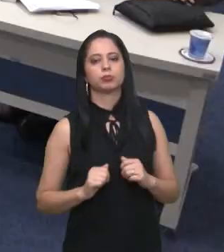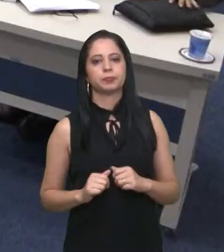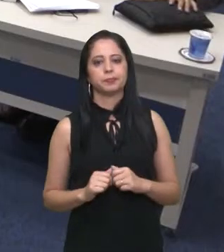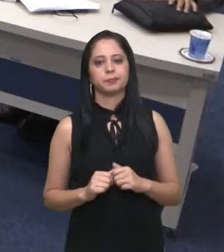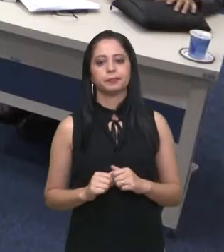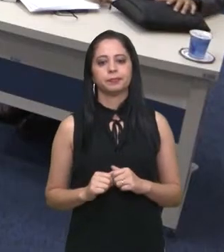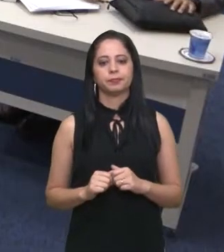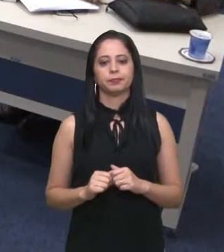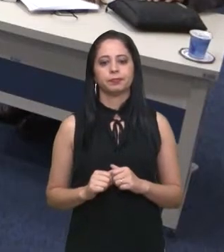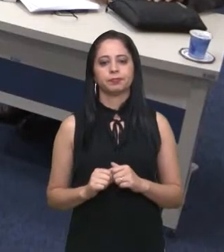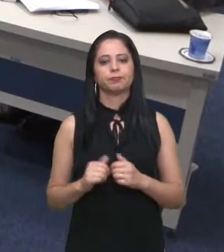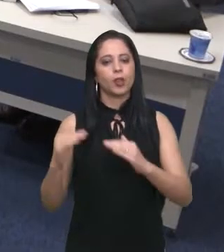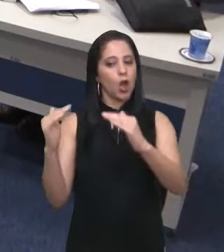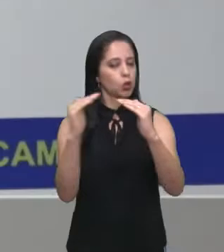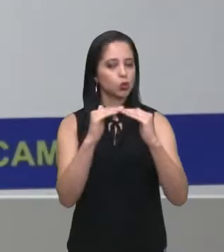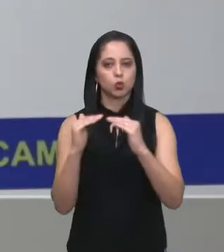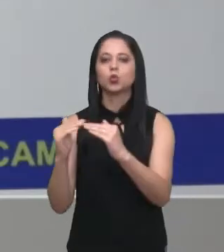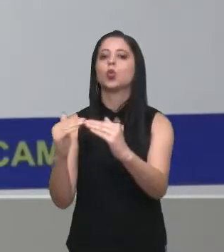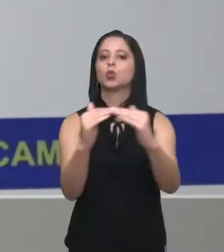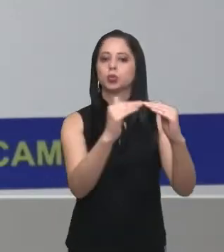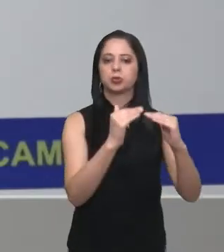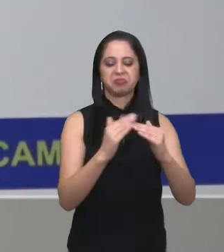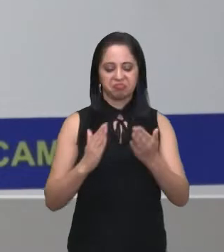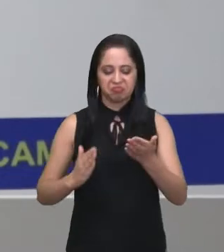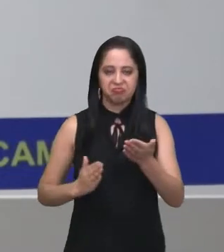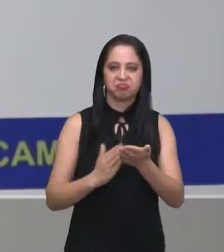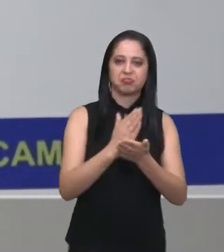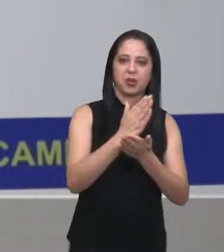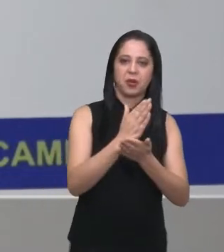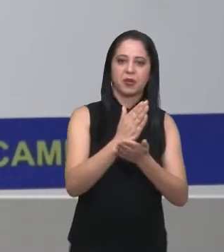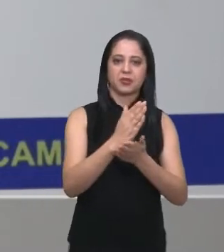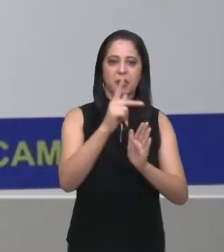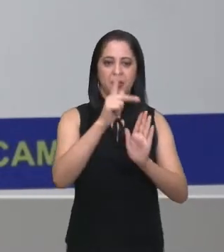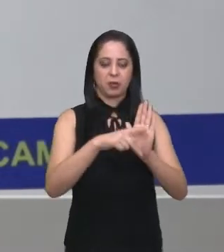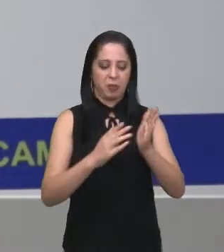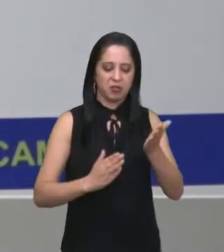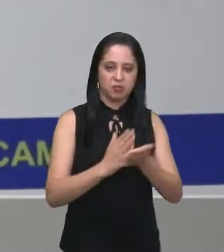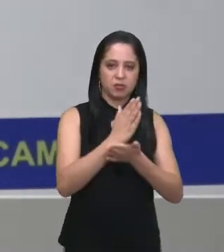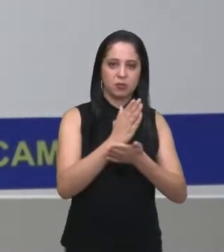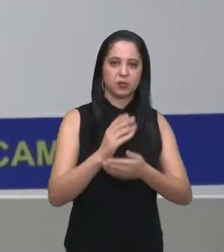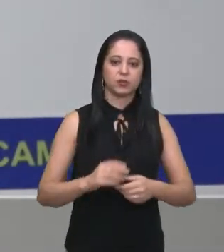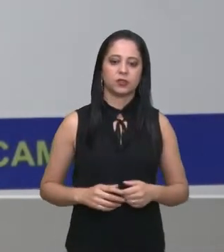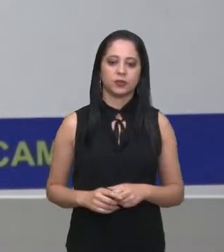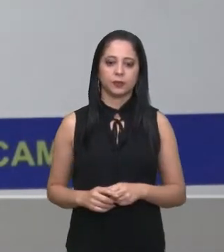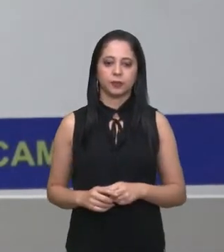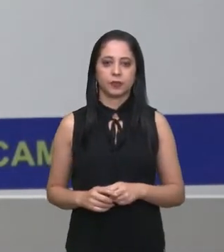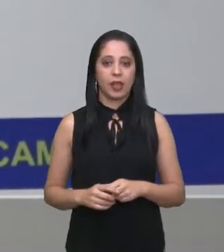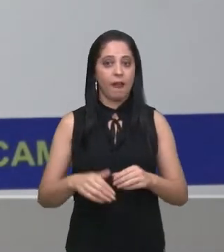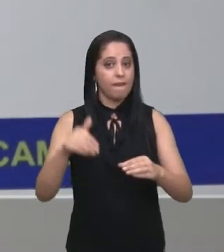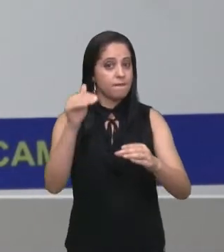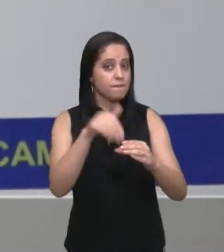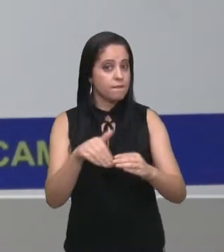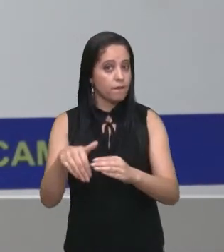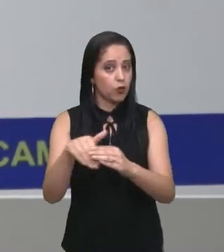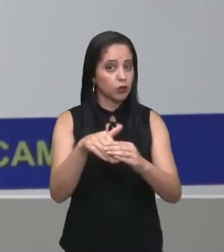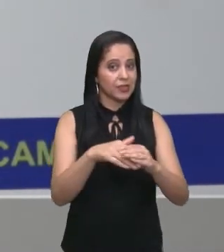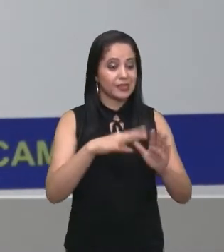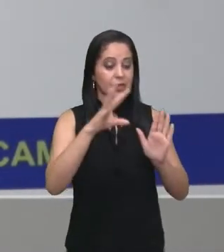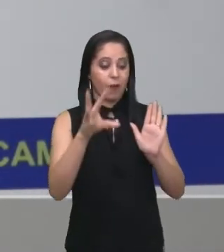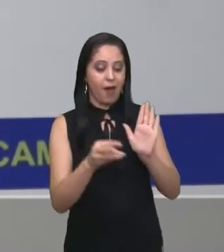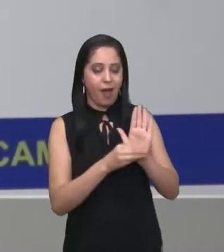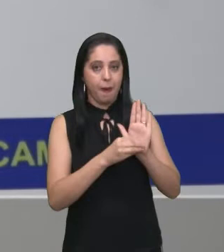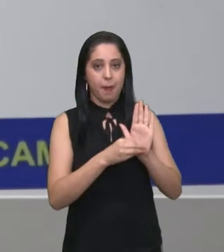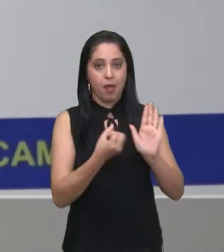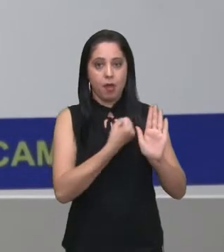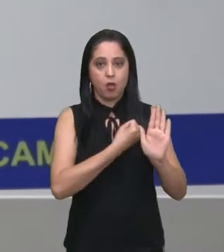manifestem. Nenhuma manifestação contrária. Tramitação está aprovada por unanimidade. Em votação, a tramitação da emenda número